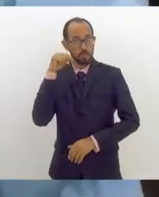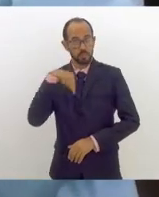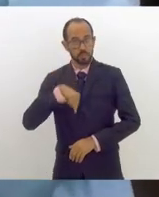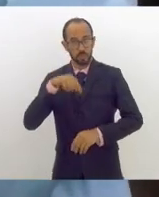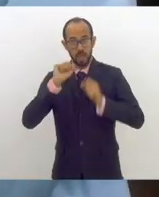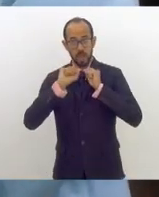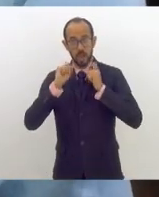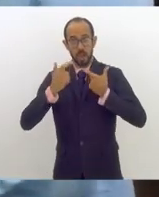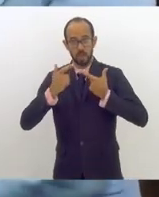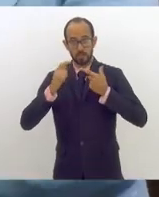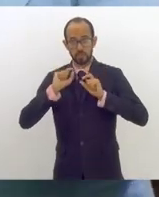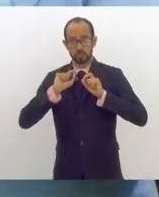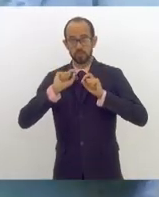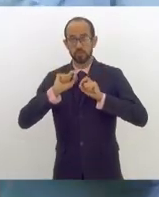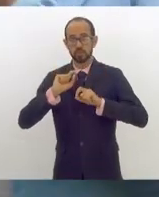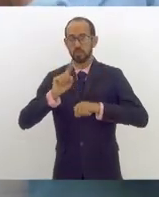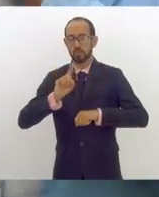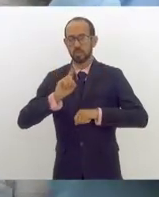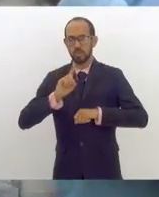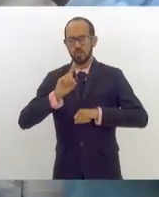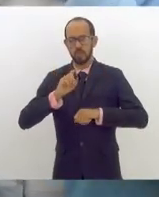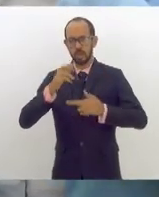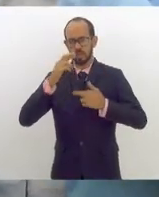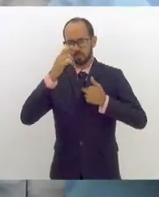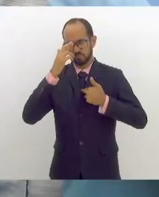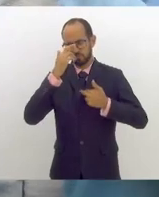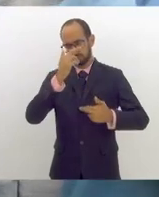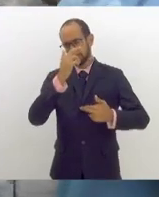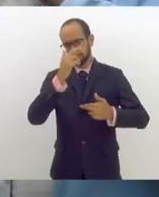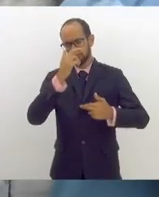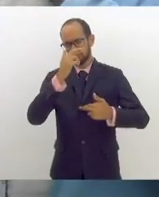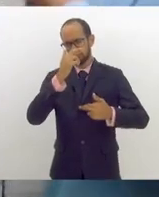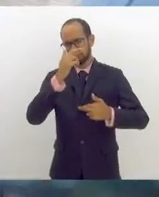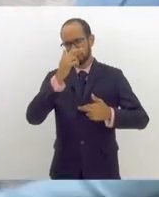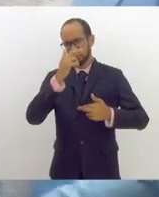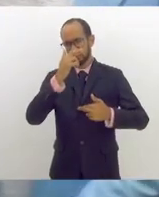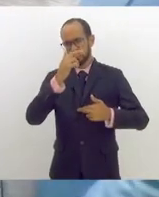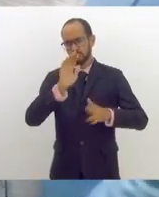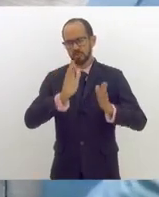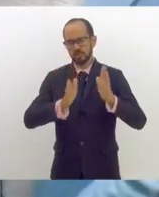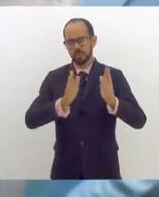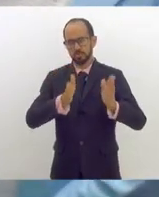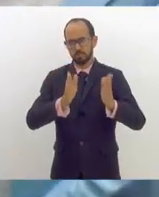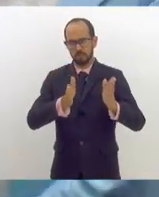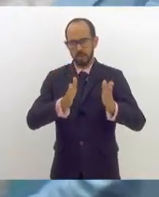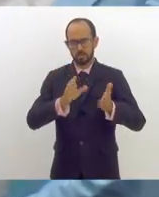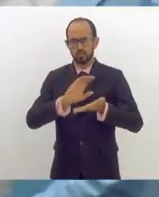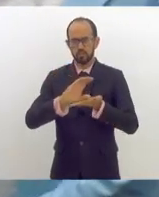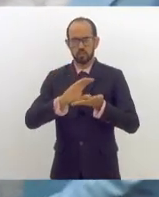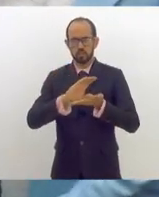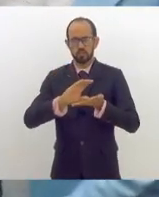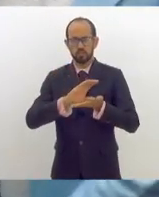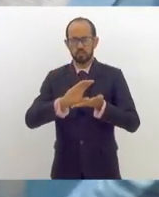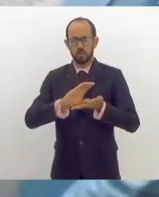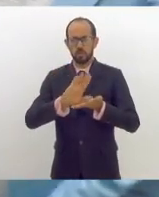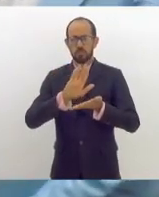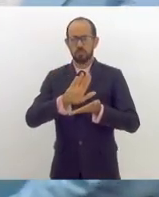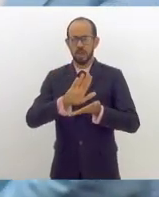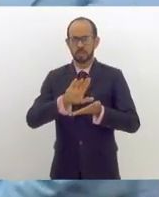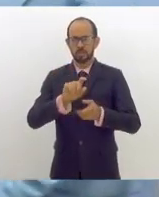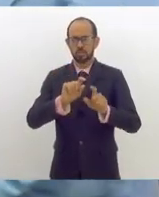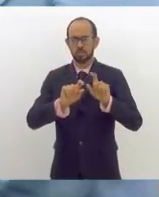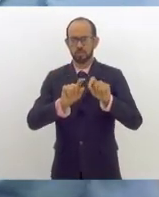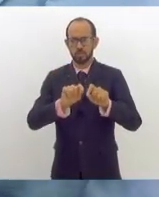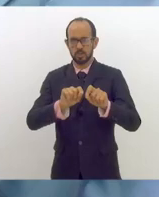casa não vem cumprindo rigorosamente esse prazo constitucional mas no